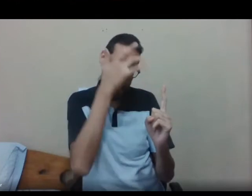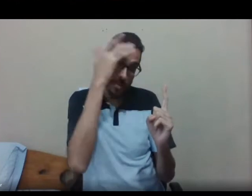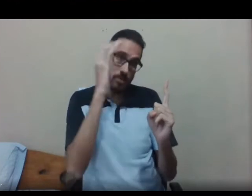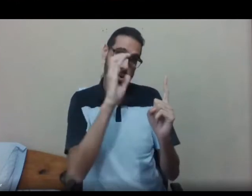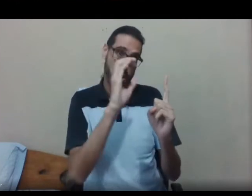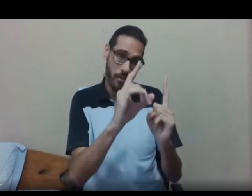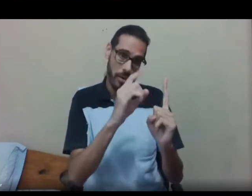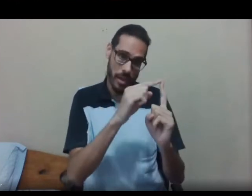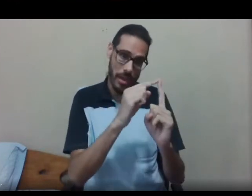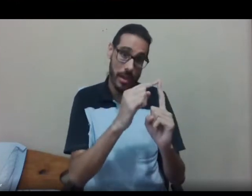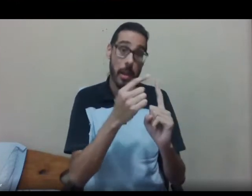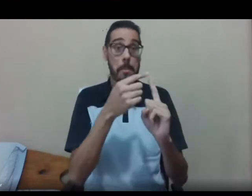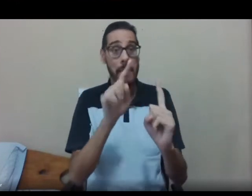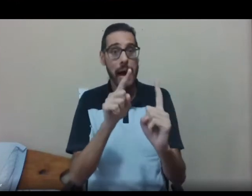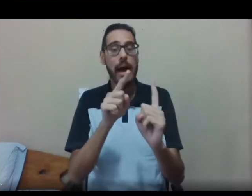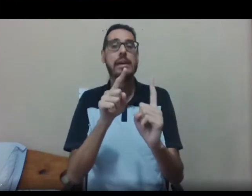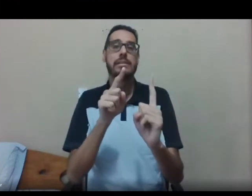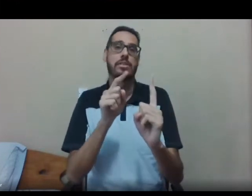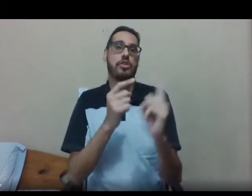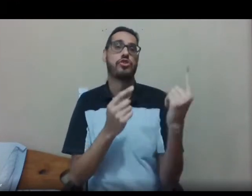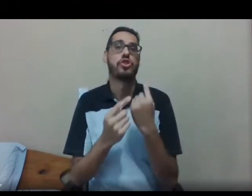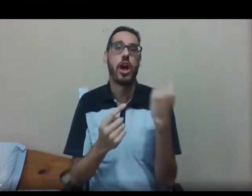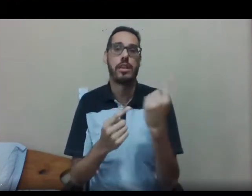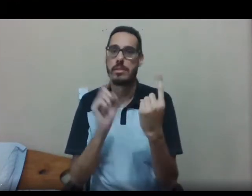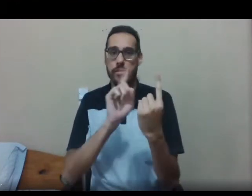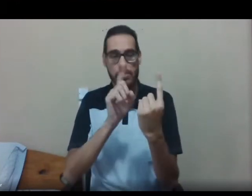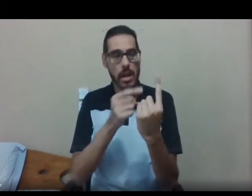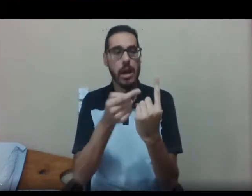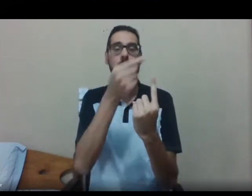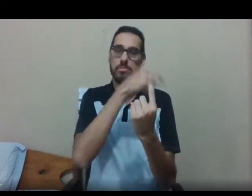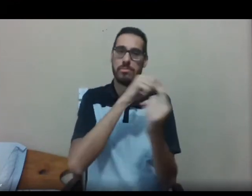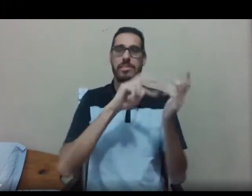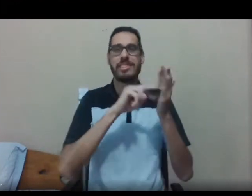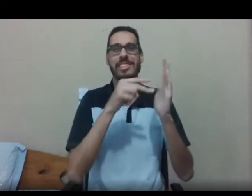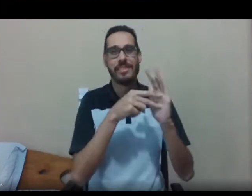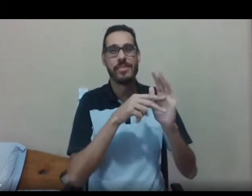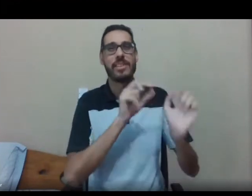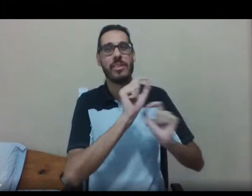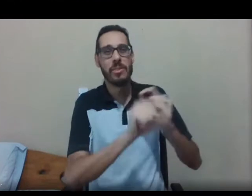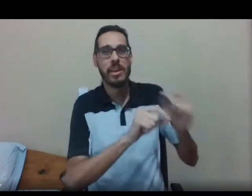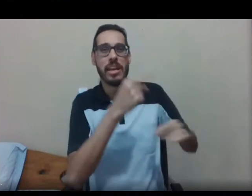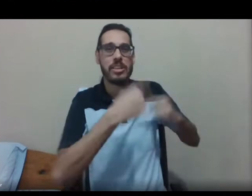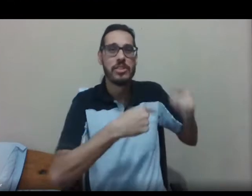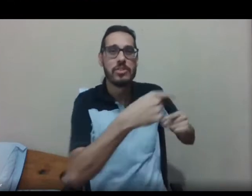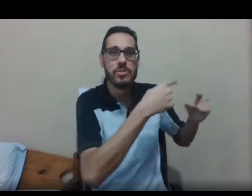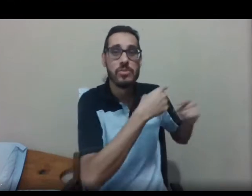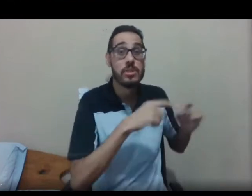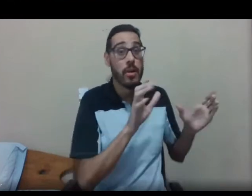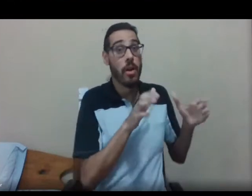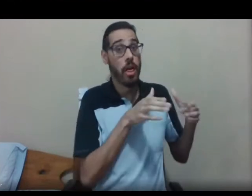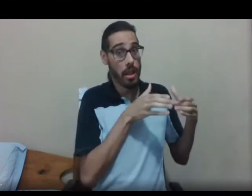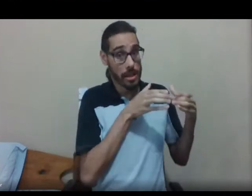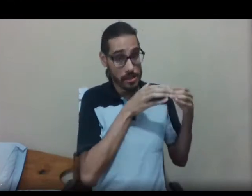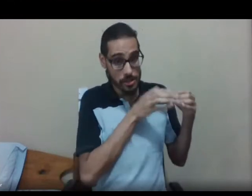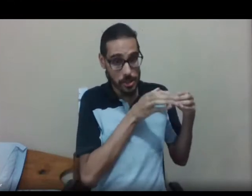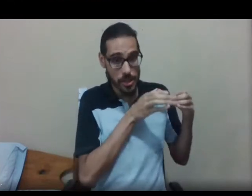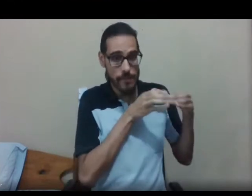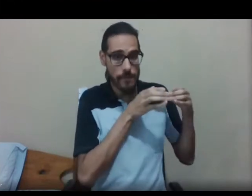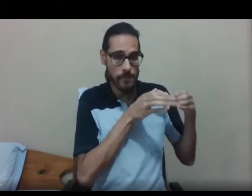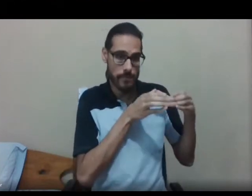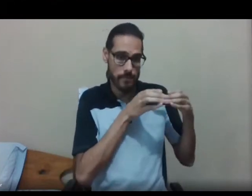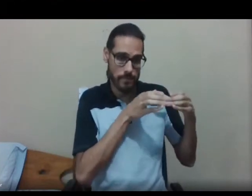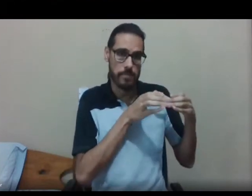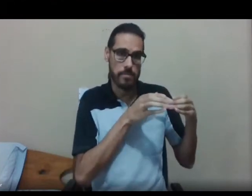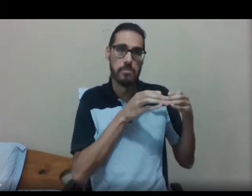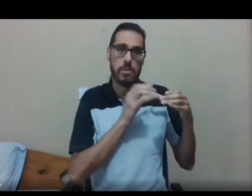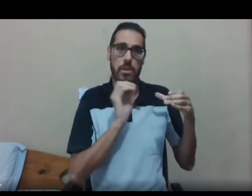bom? Tem a figura do coordenador, né, que é o presidente do conselho. Do